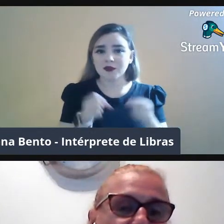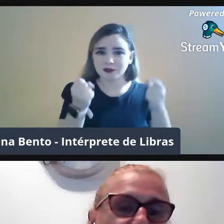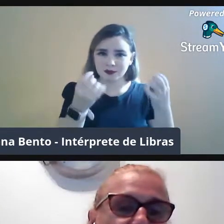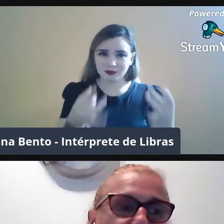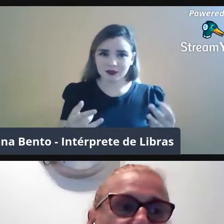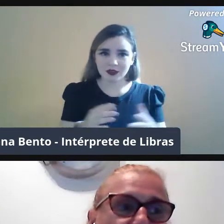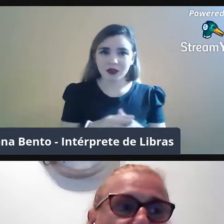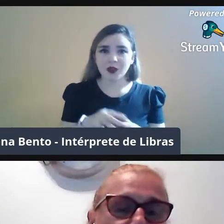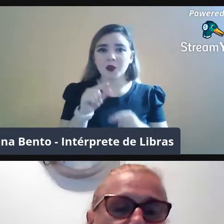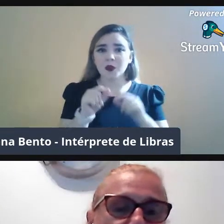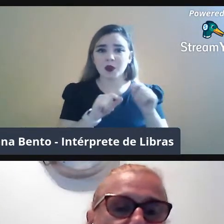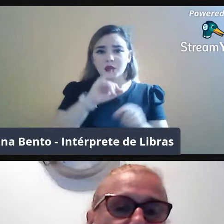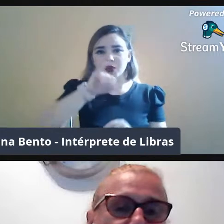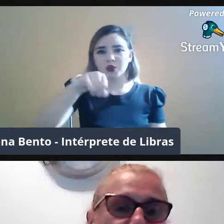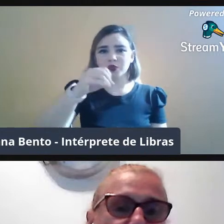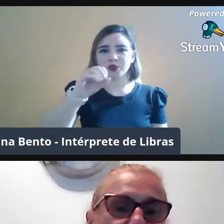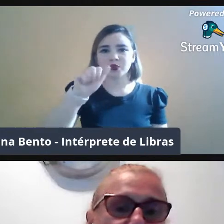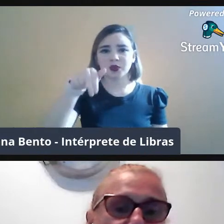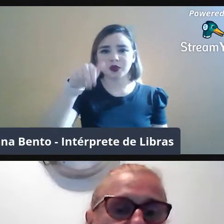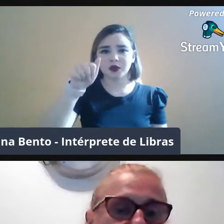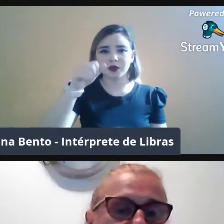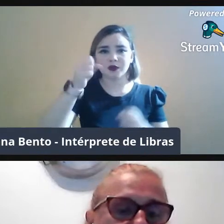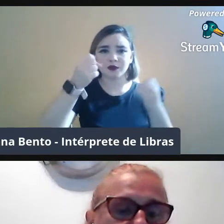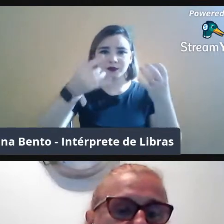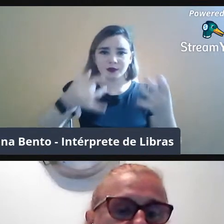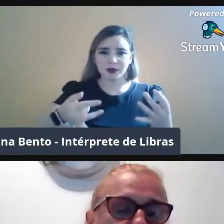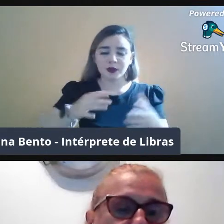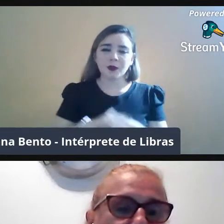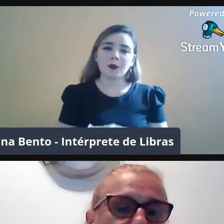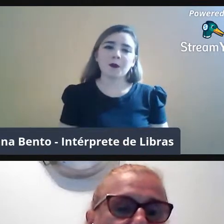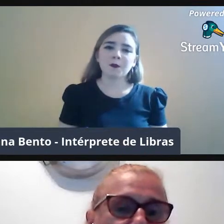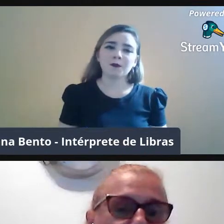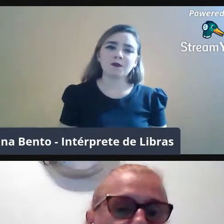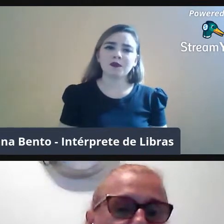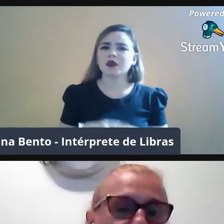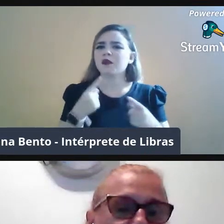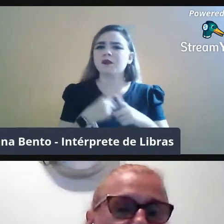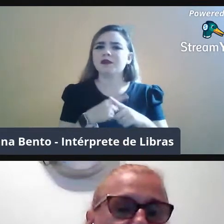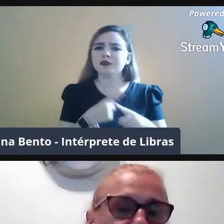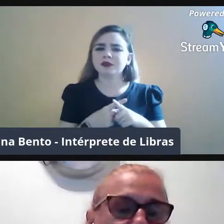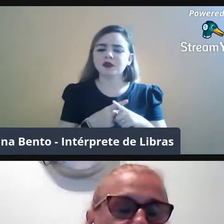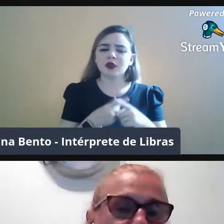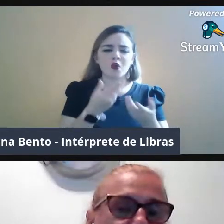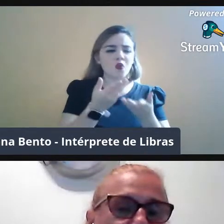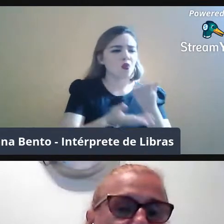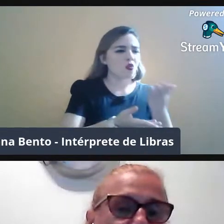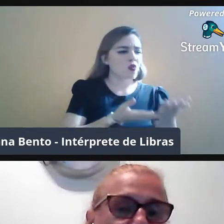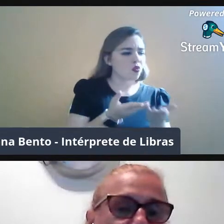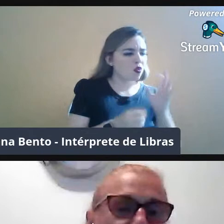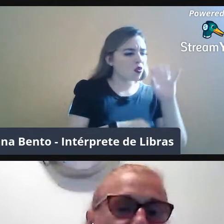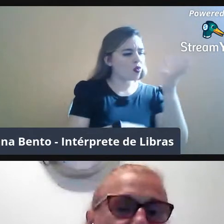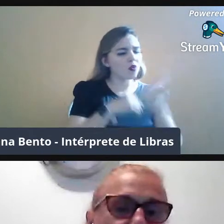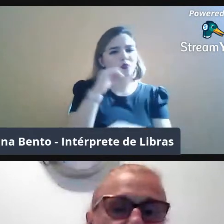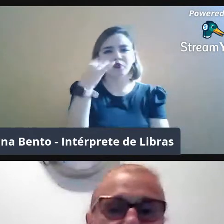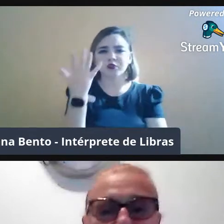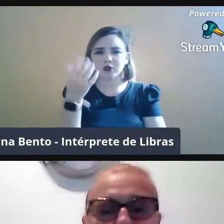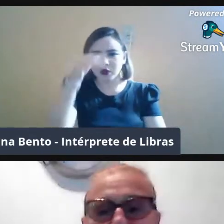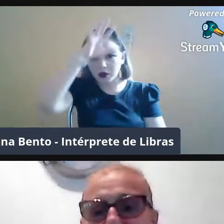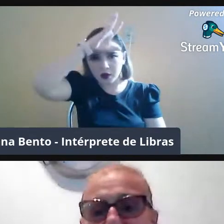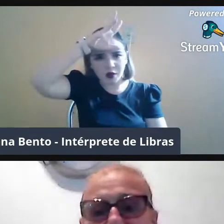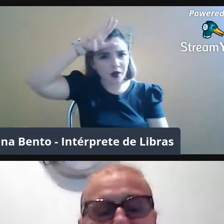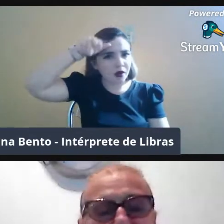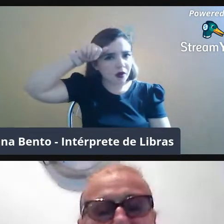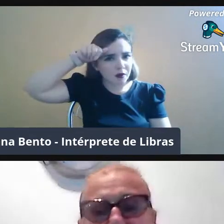o que a Joana colocou aqui, quando eu perguntei por que preservar a Amazônia, e